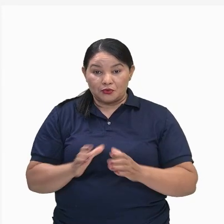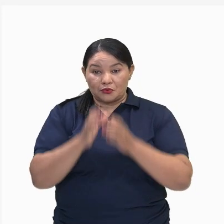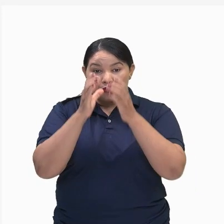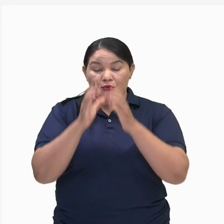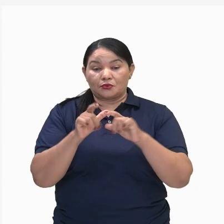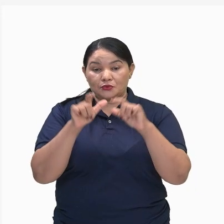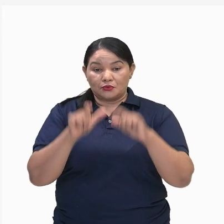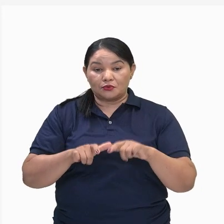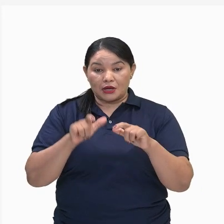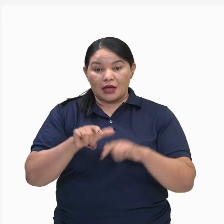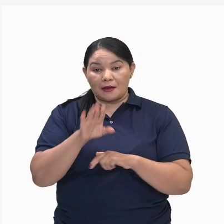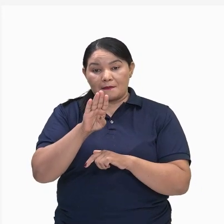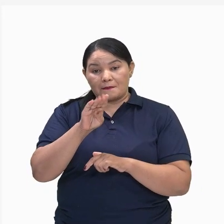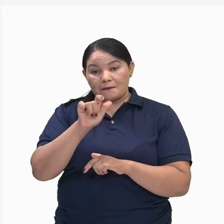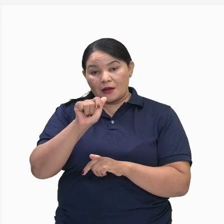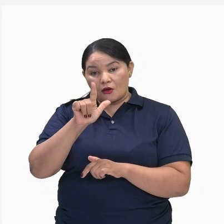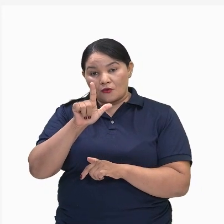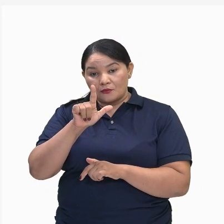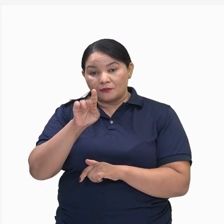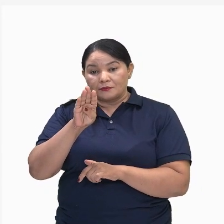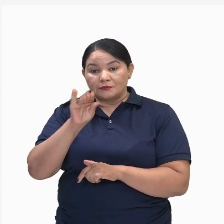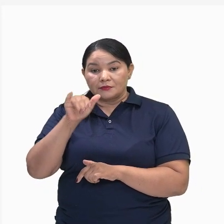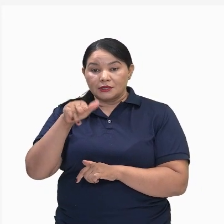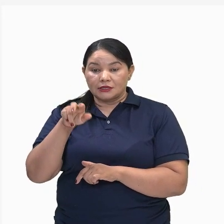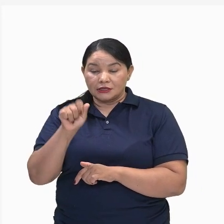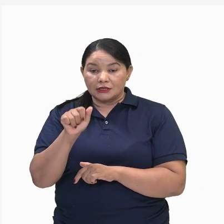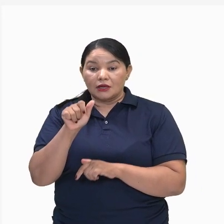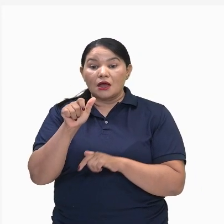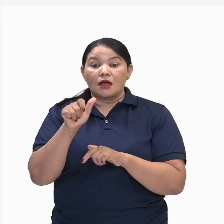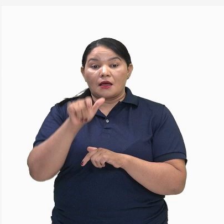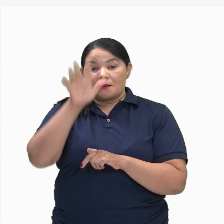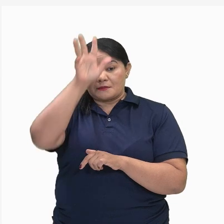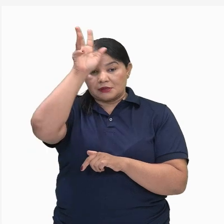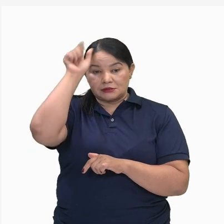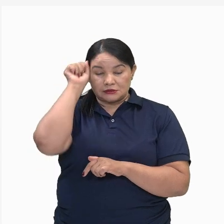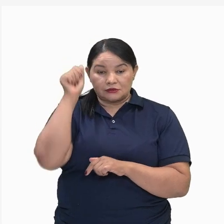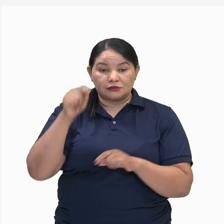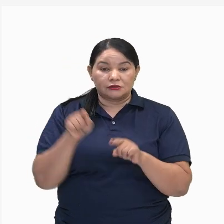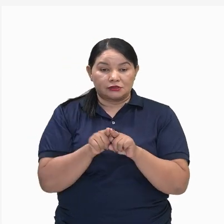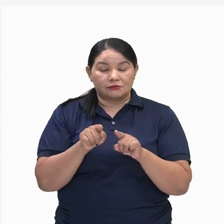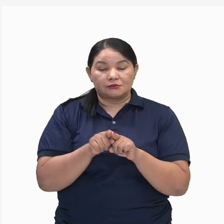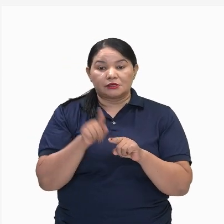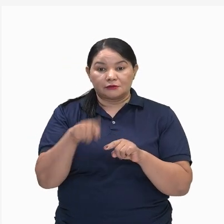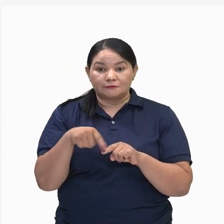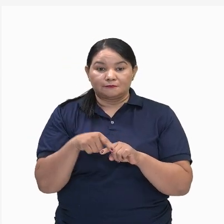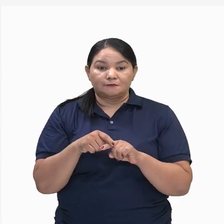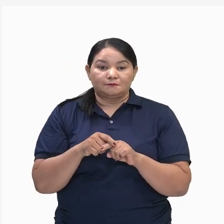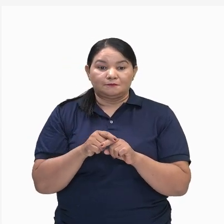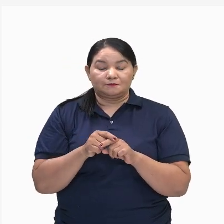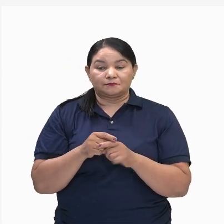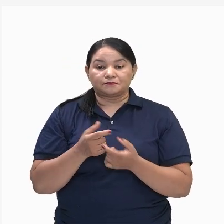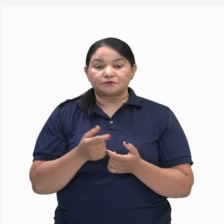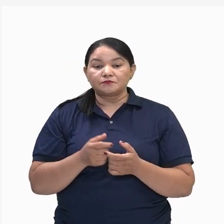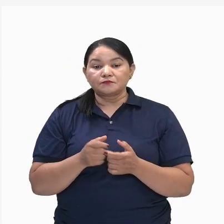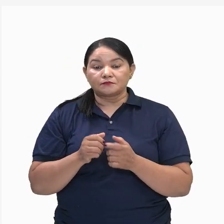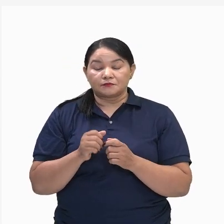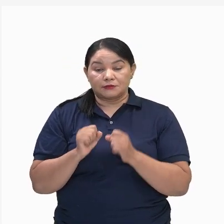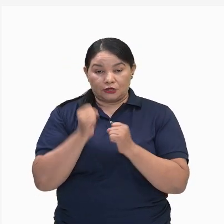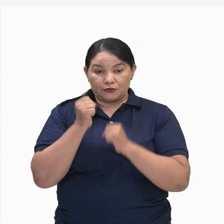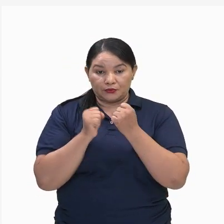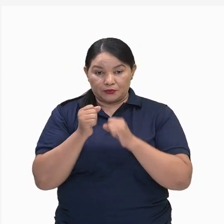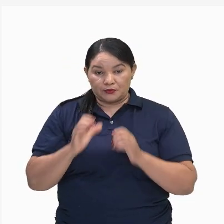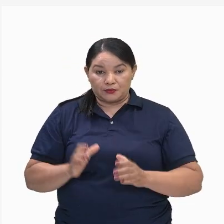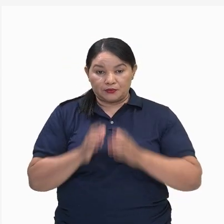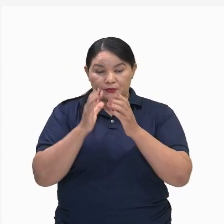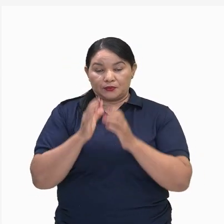Balbina. Então, outro exemplo de hidrelétrica da região amazônica é a hidrelétrica de Balbina, inaugurada no ano